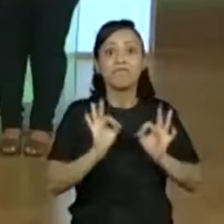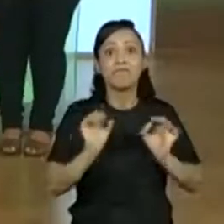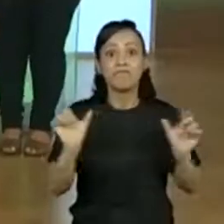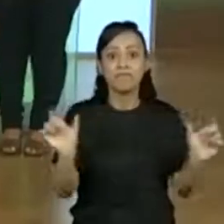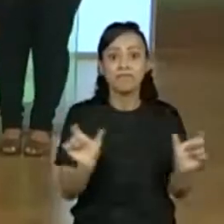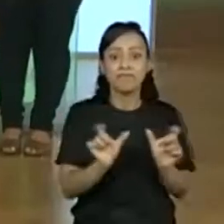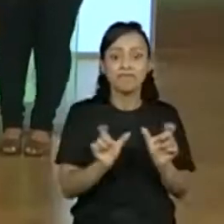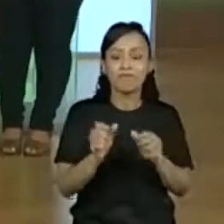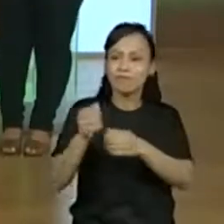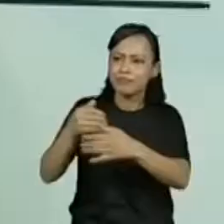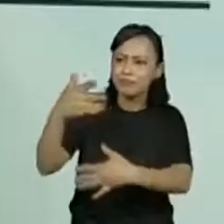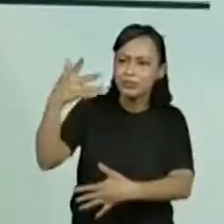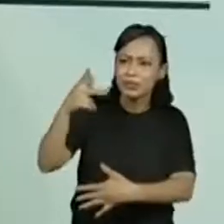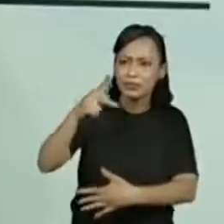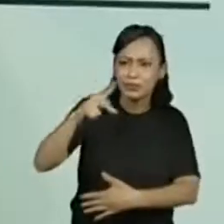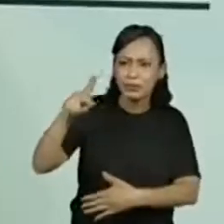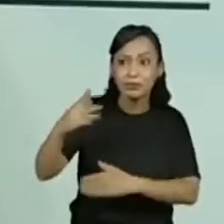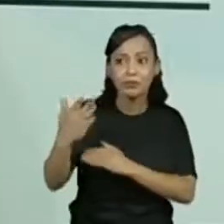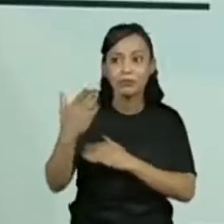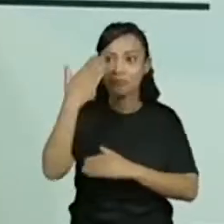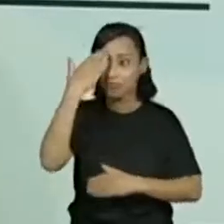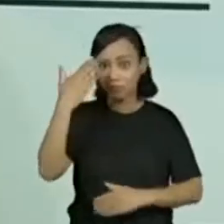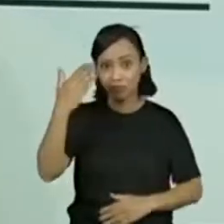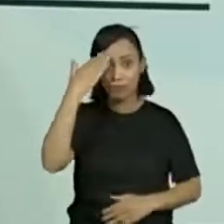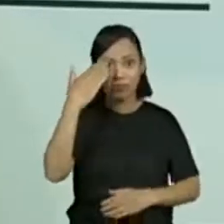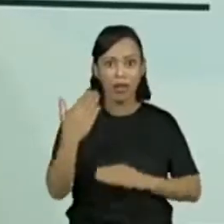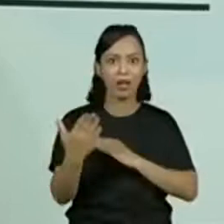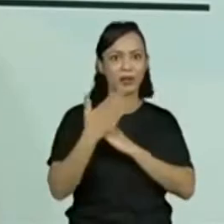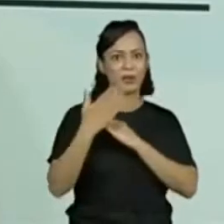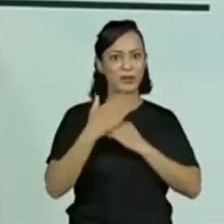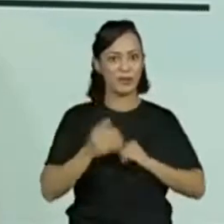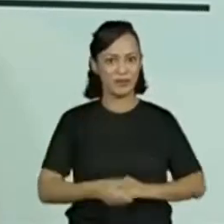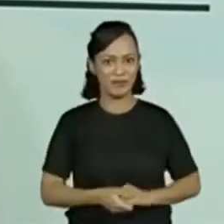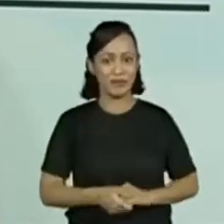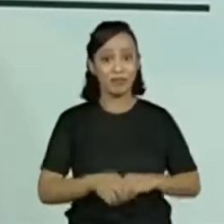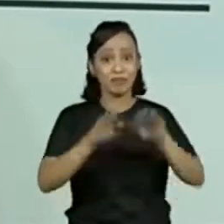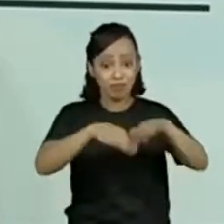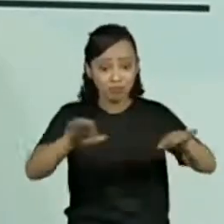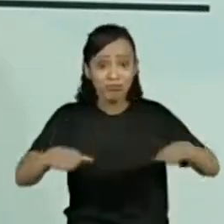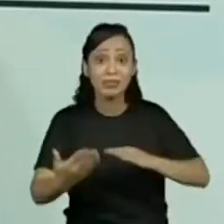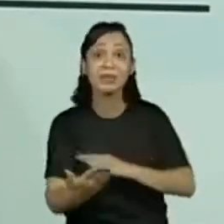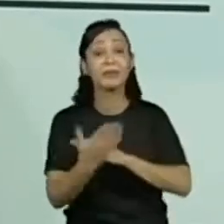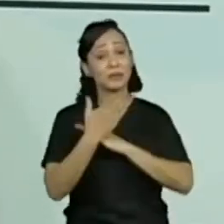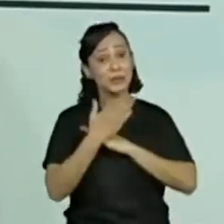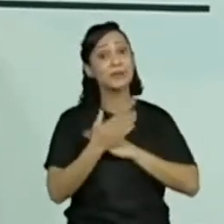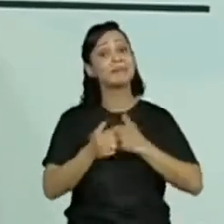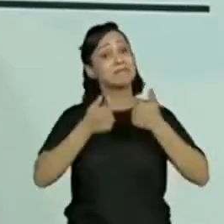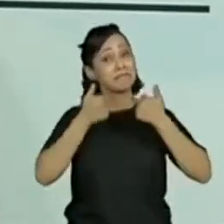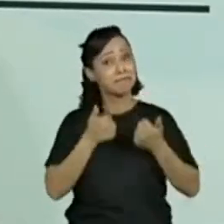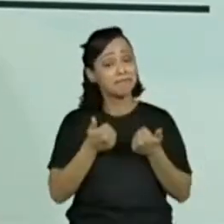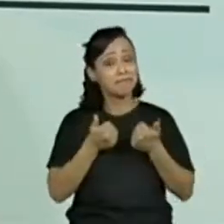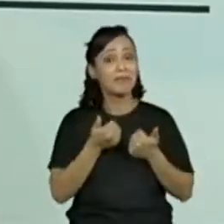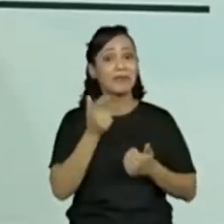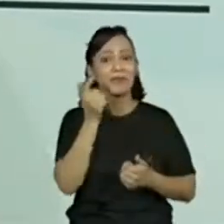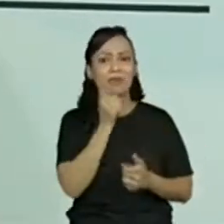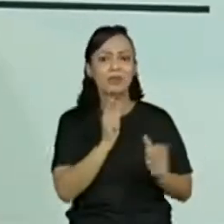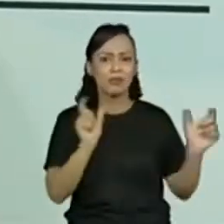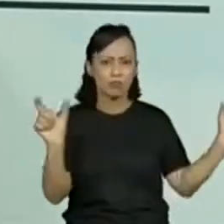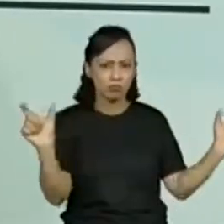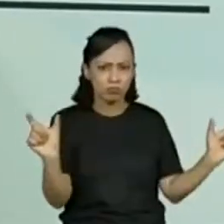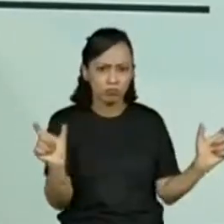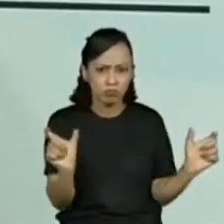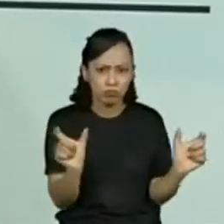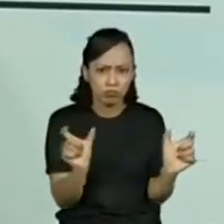gente adora Paulista virada paulista muito bem vocês ajudar a professora Kelly a escrever aí